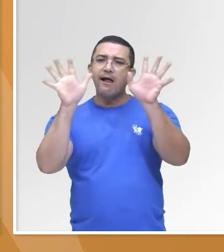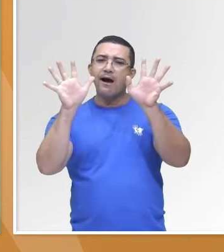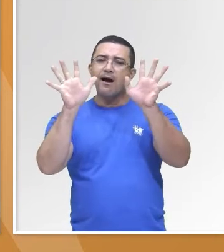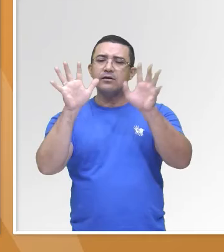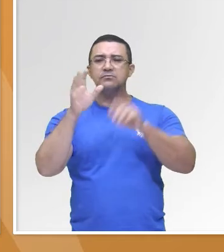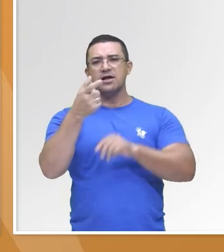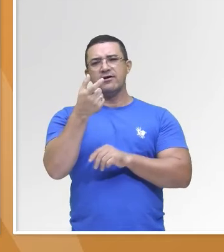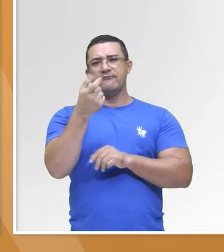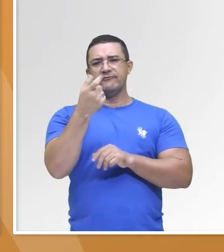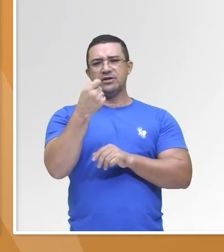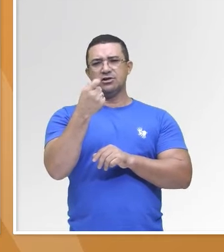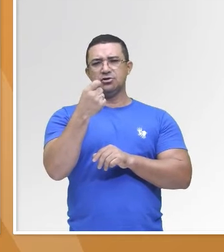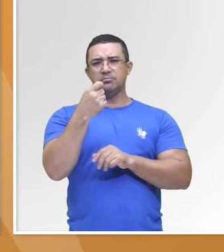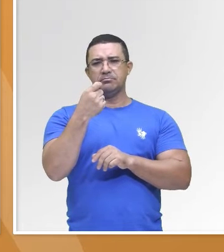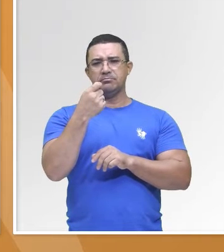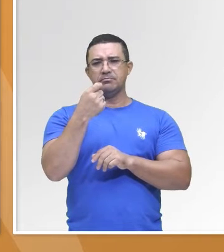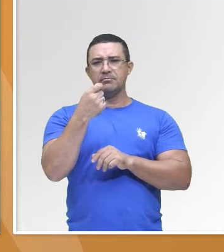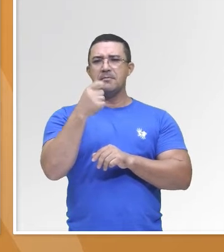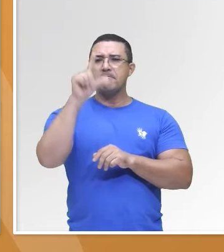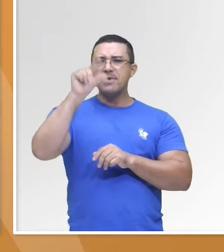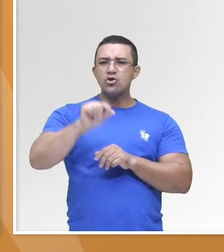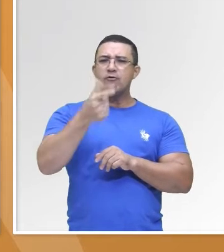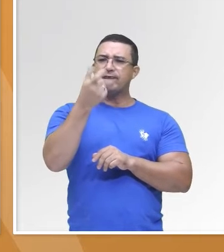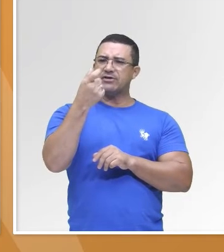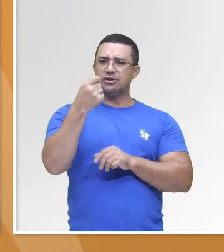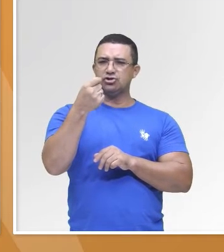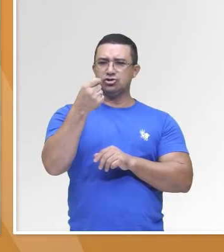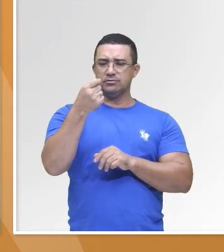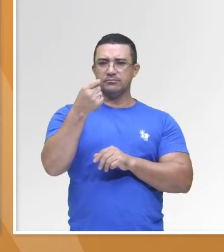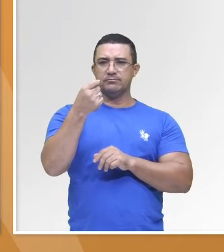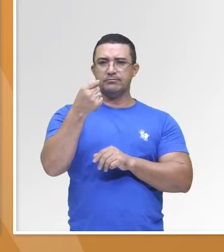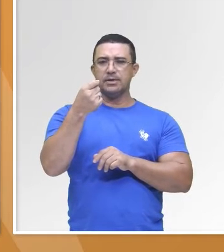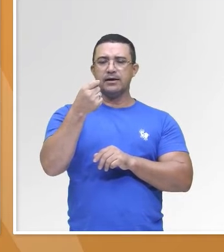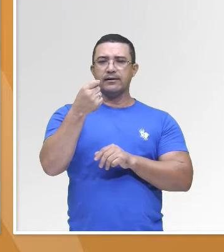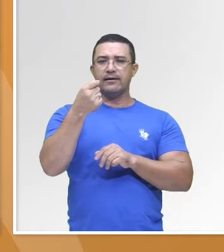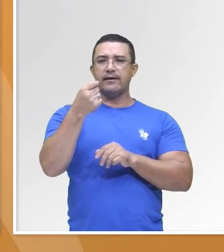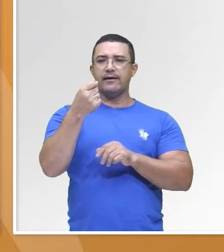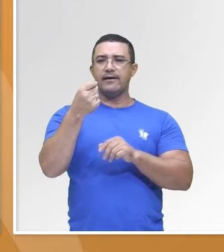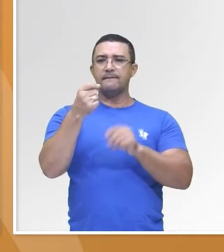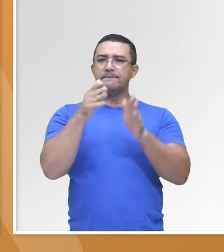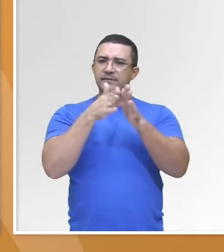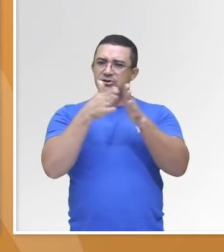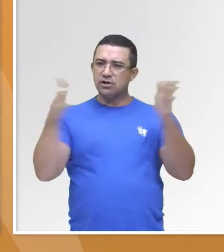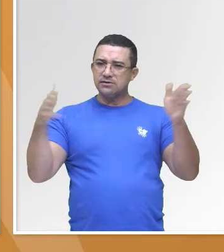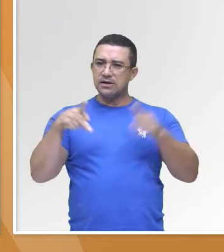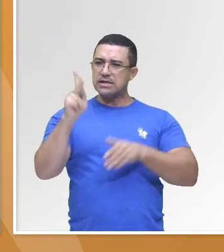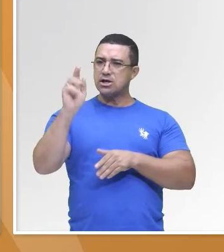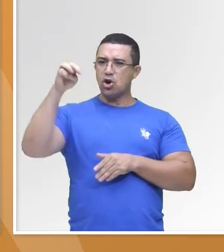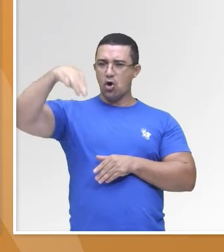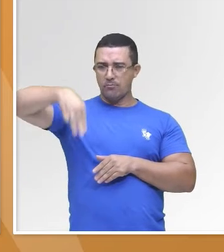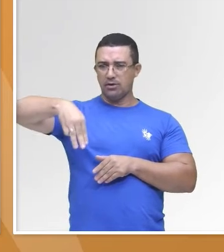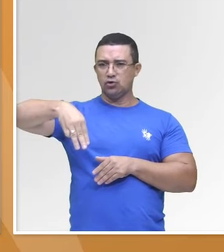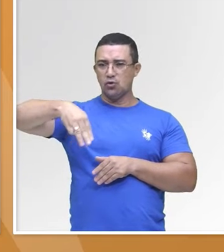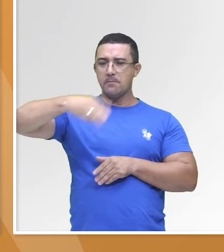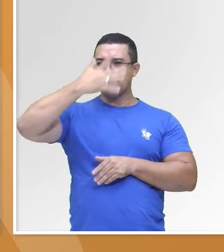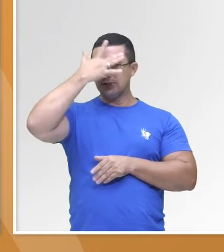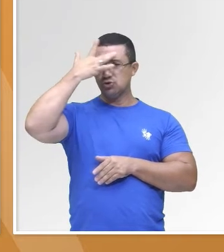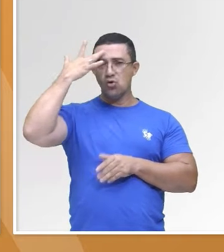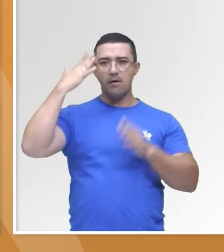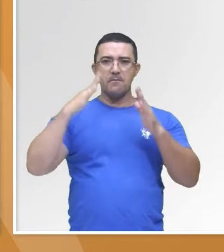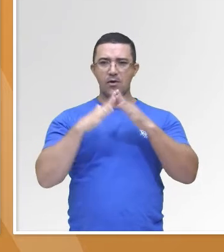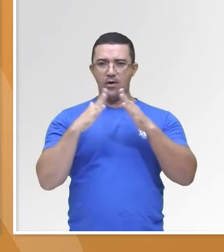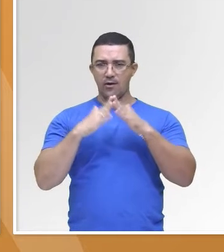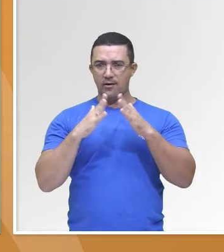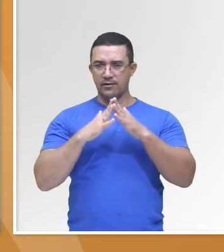20 habitantes por quilômetros quadrados. Quanto mais escuro, mais de 100 habitantes por